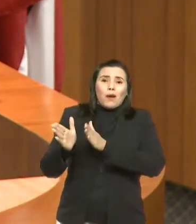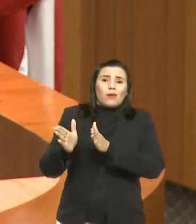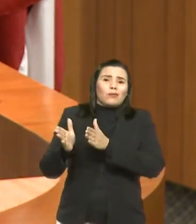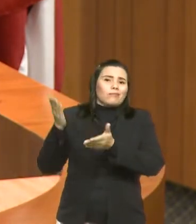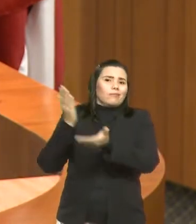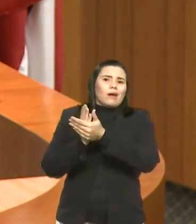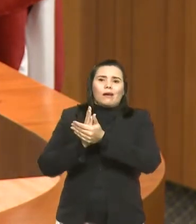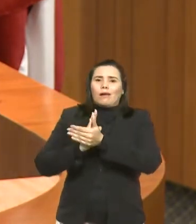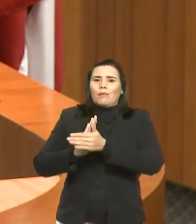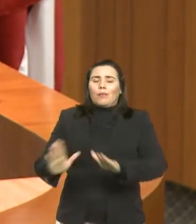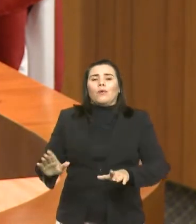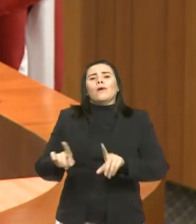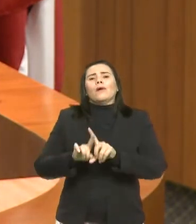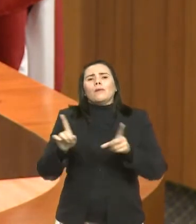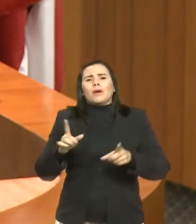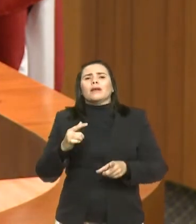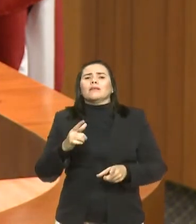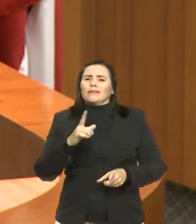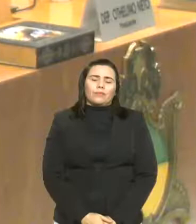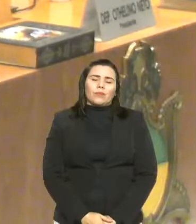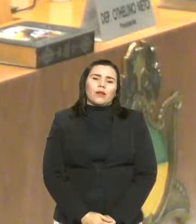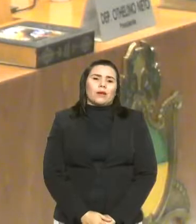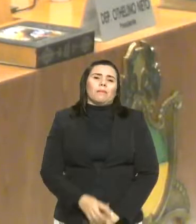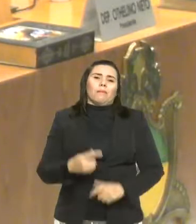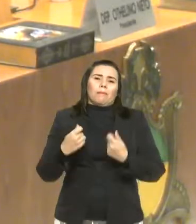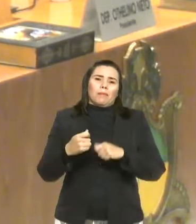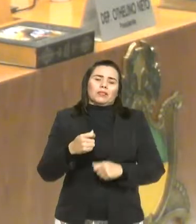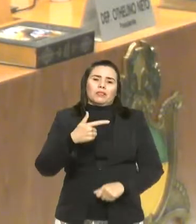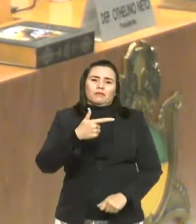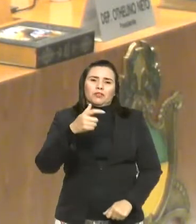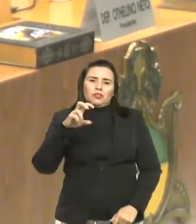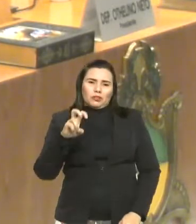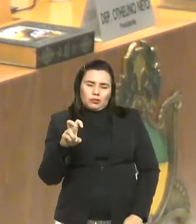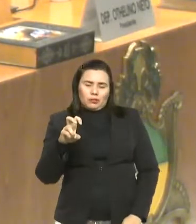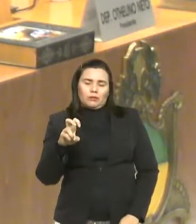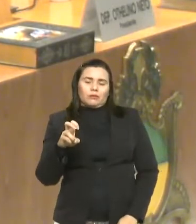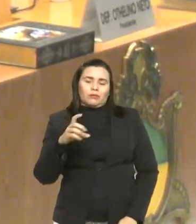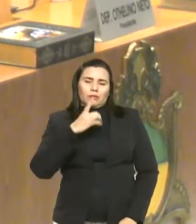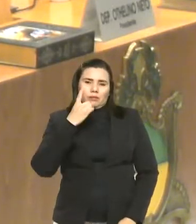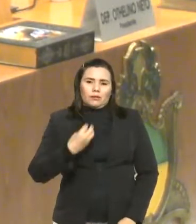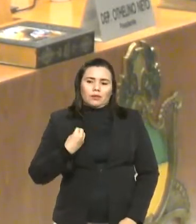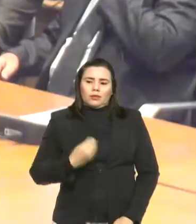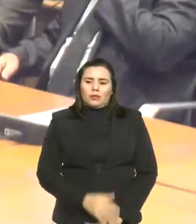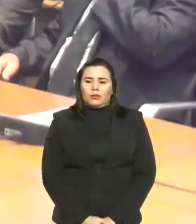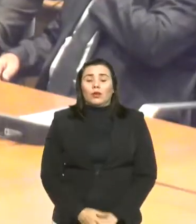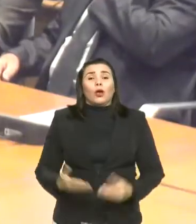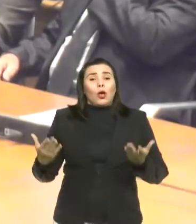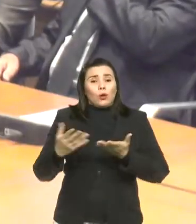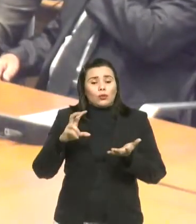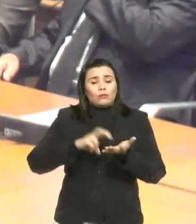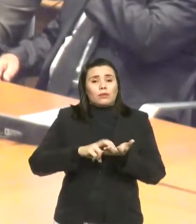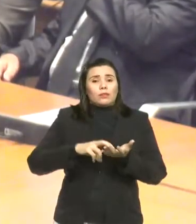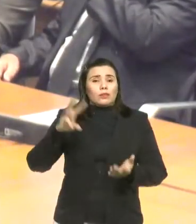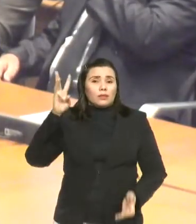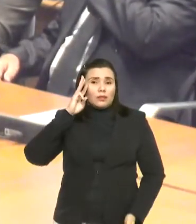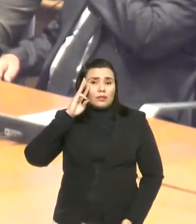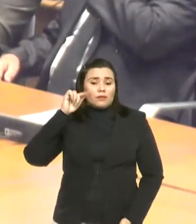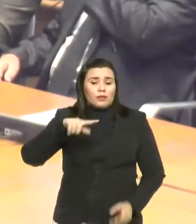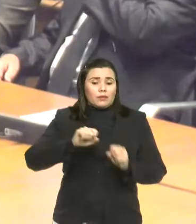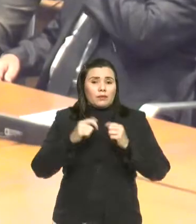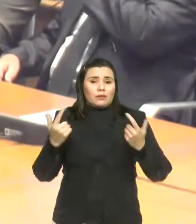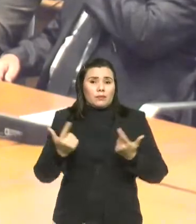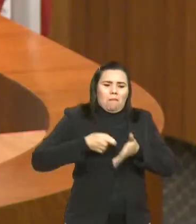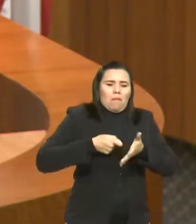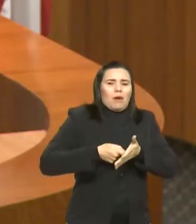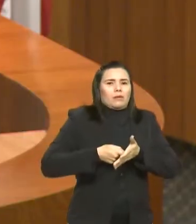é possível fazer do ponto de vista jurídico legal após um acordo entre o executivo e o legislativo a matéria entrou em votação e o